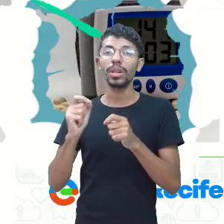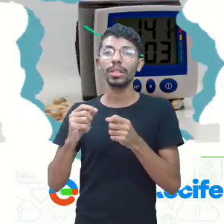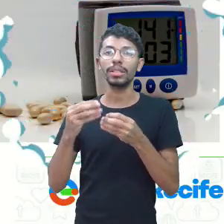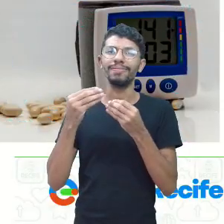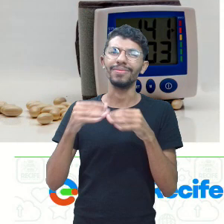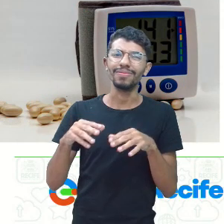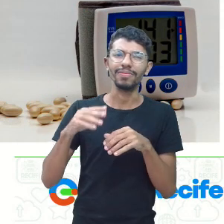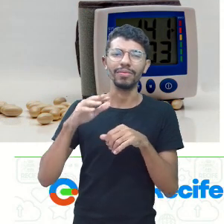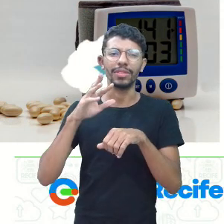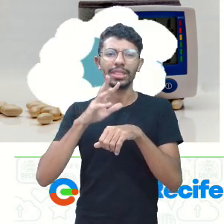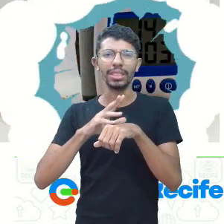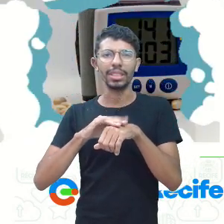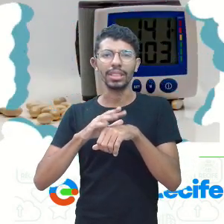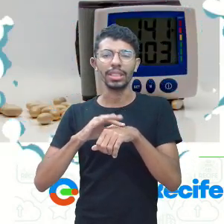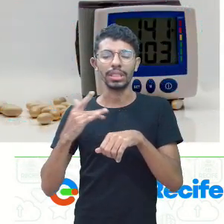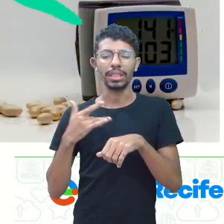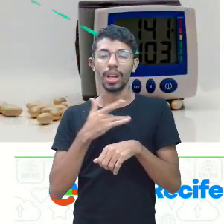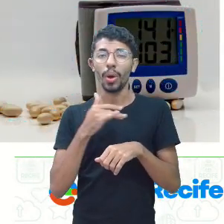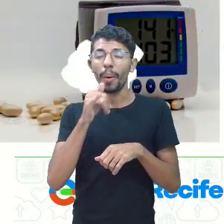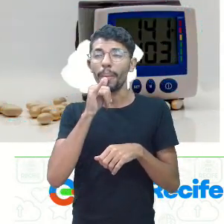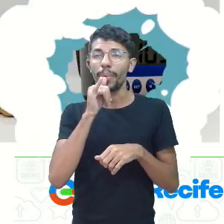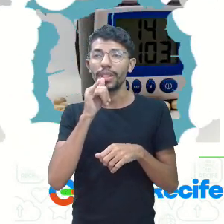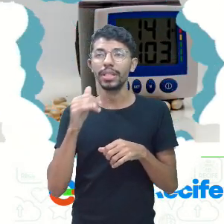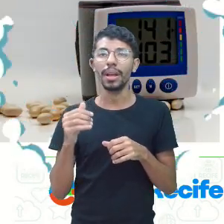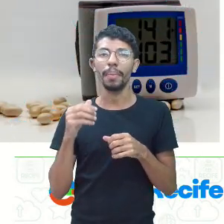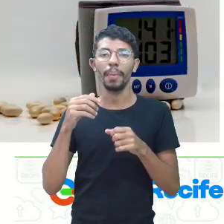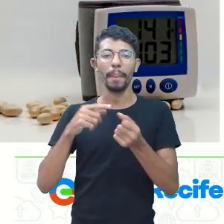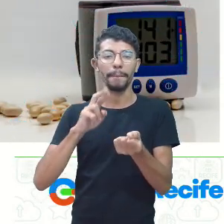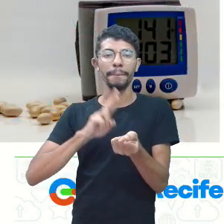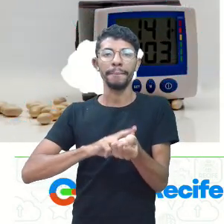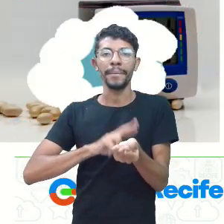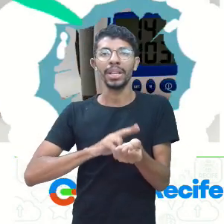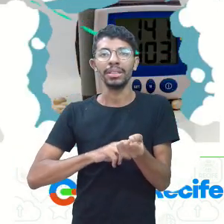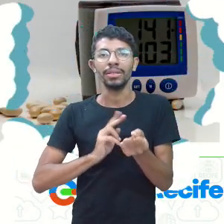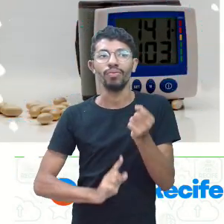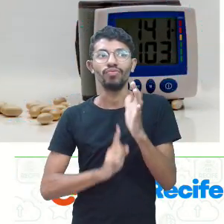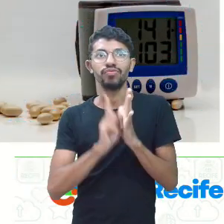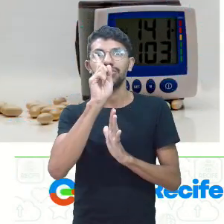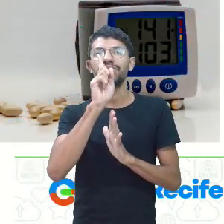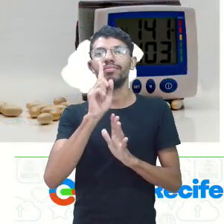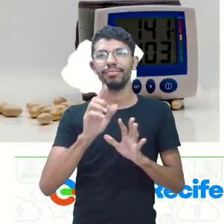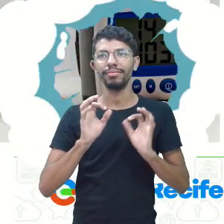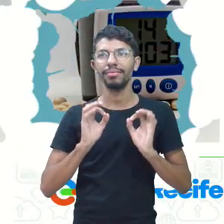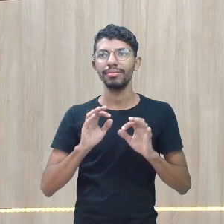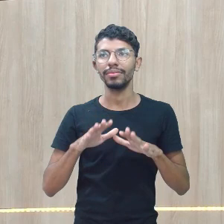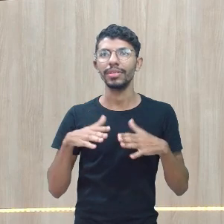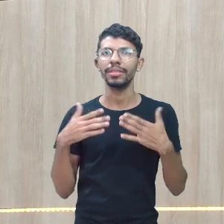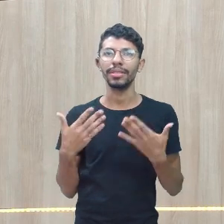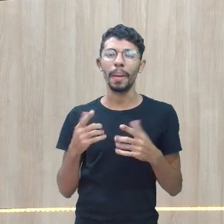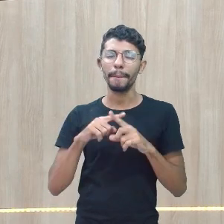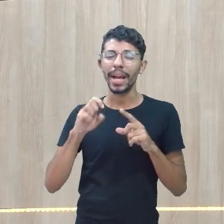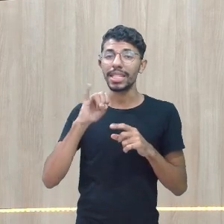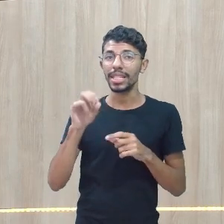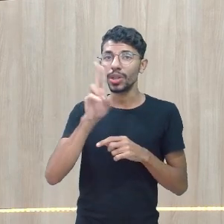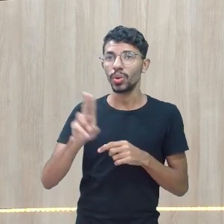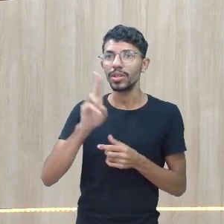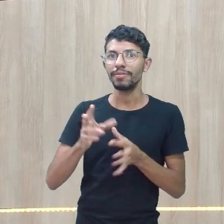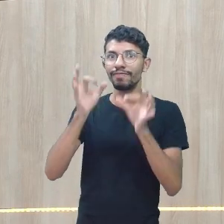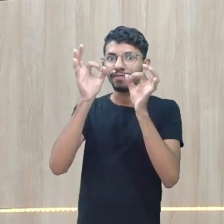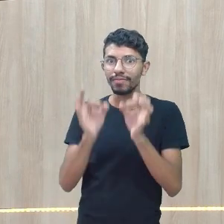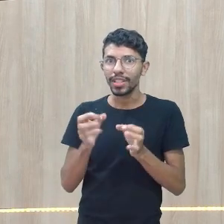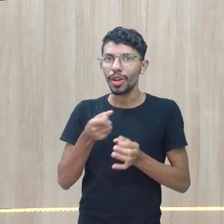numa dosagem certa, ele vai trazer aí um grande benefício. E aí eu preparei aqui para mostrar a